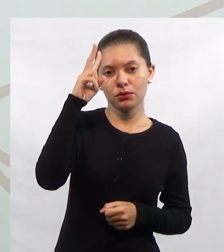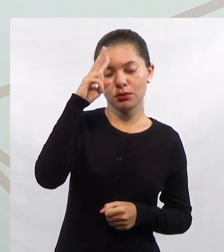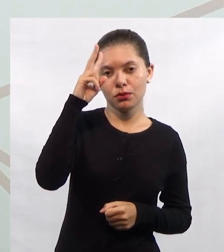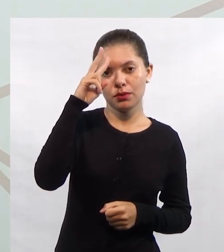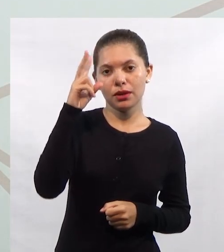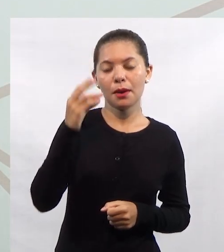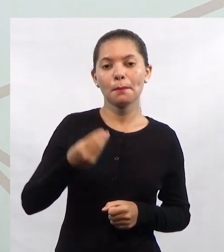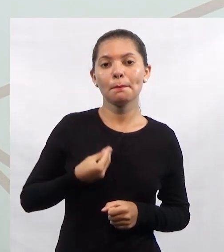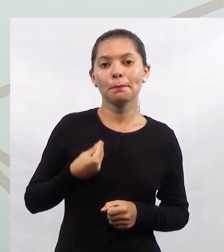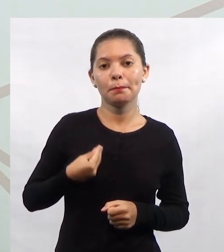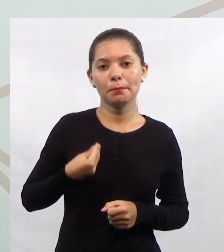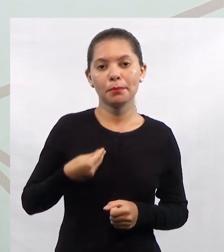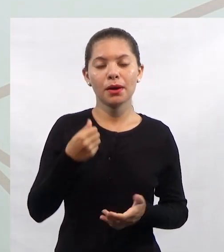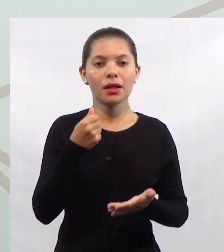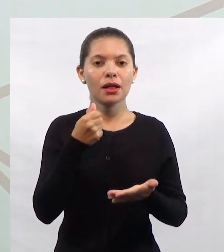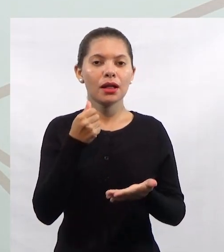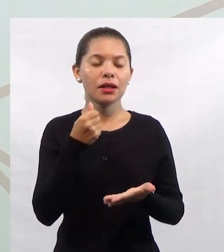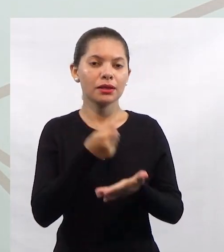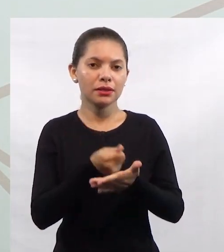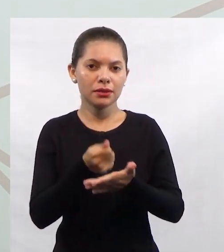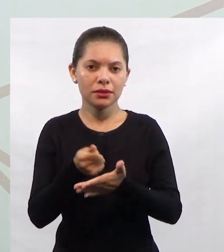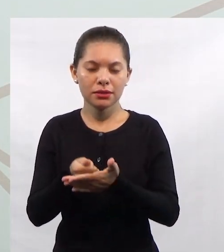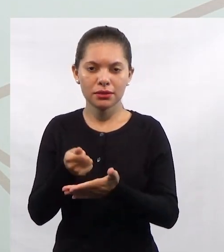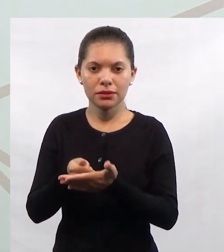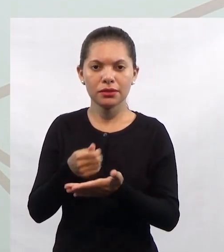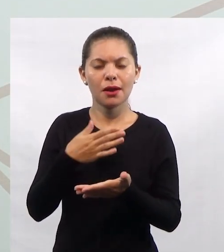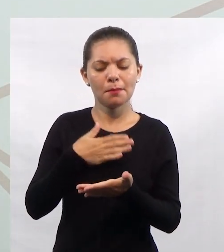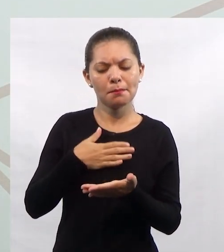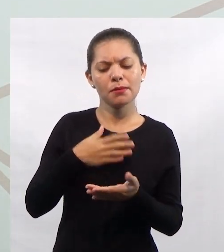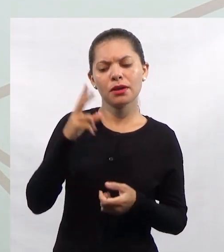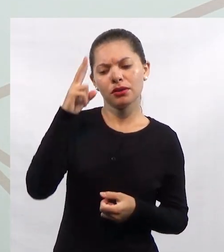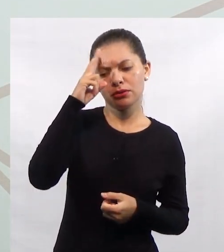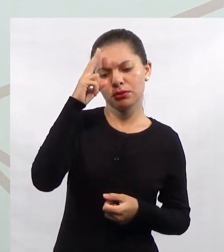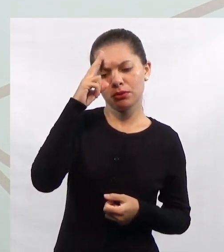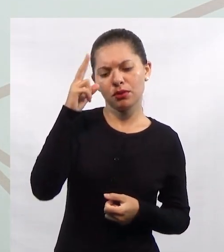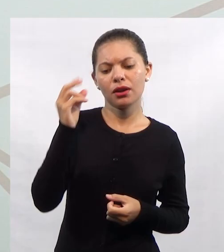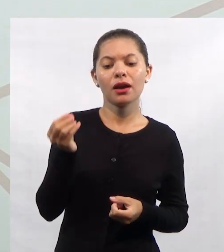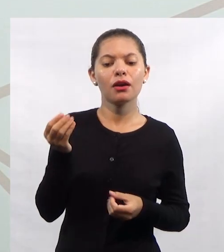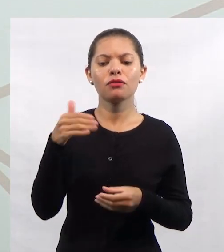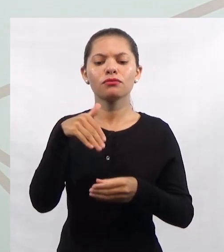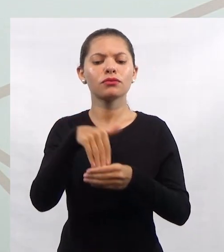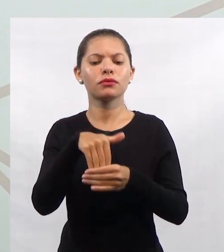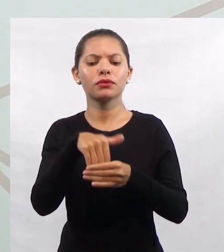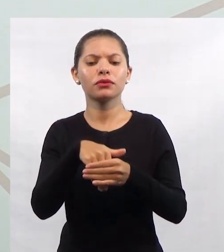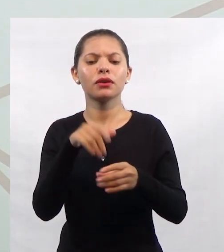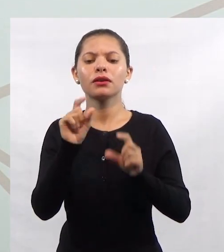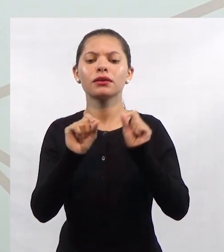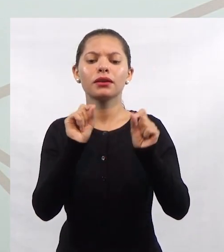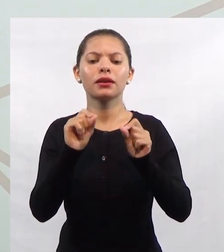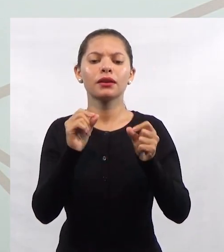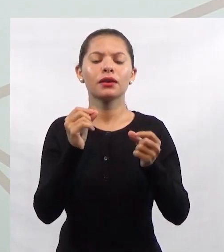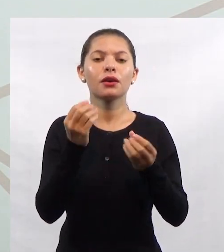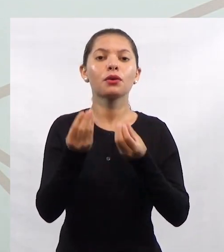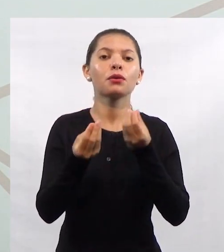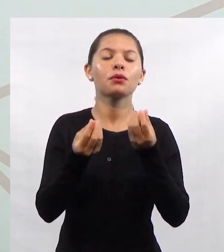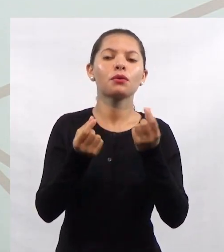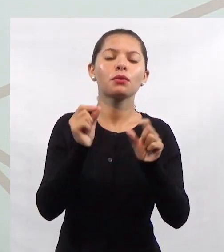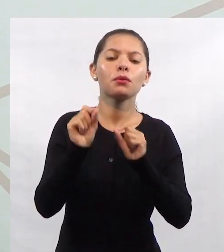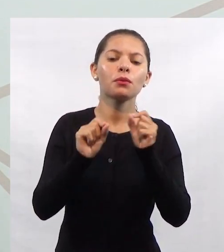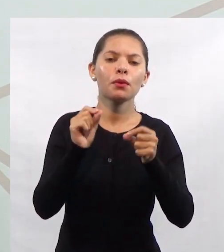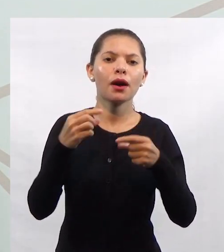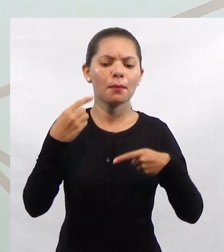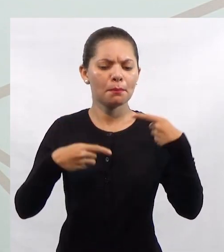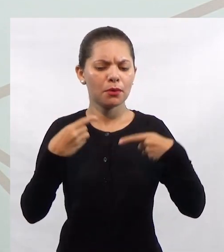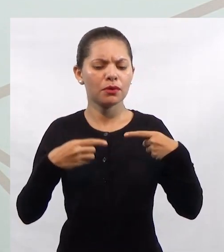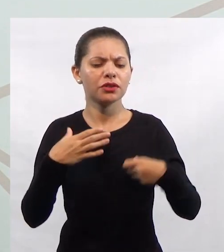participar ativamente, poder decidir sobre a sua história, decidir quem ele vai eleger, decidir quais são as